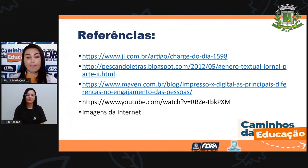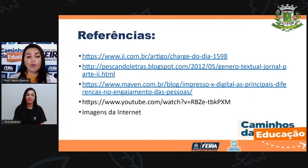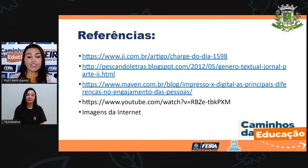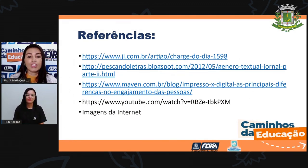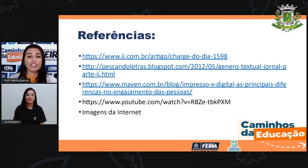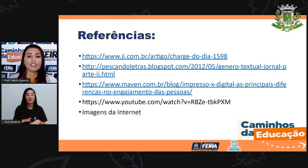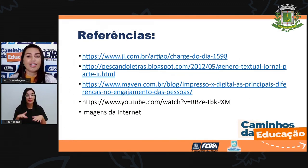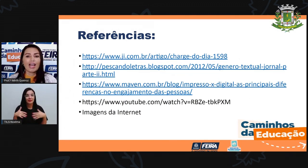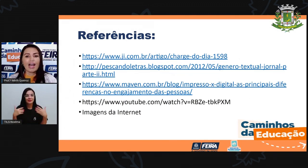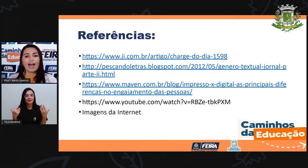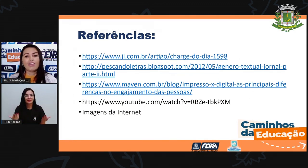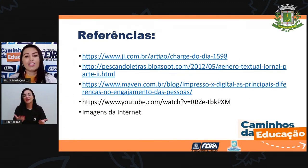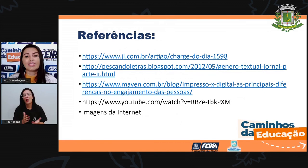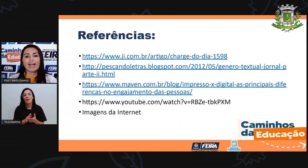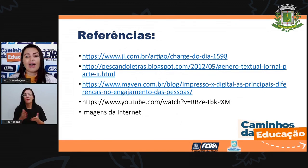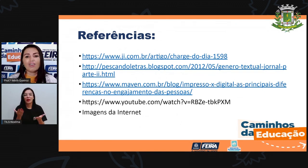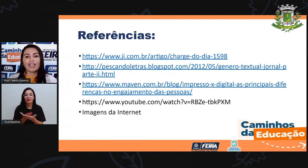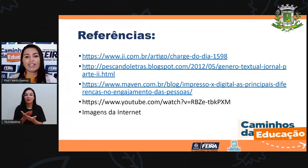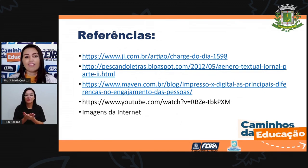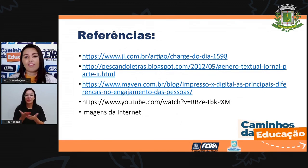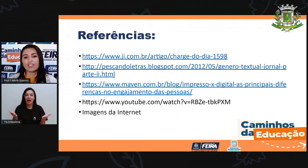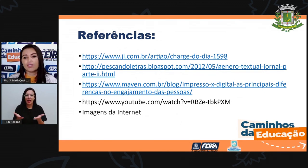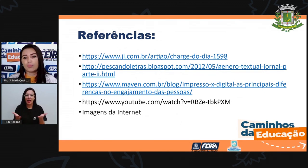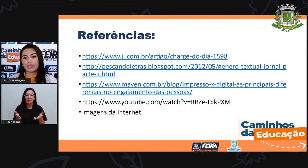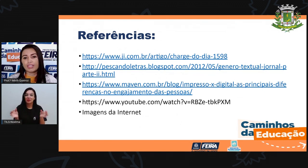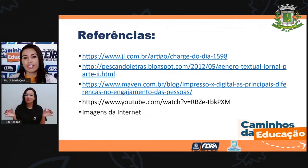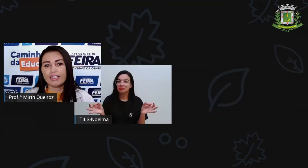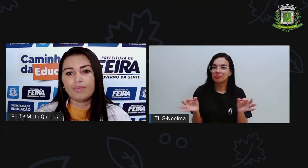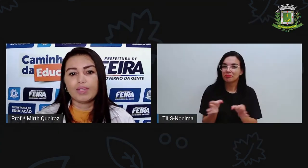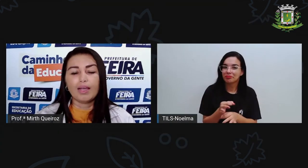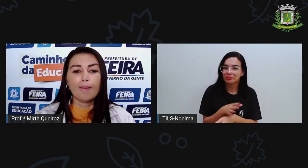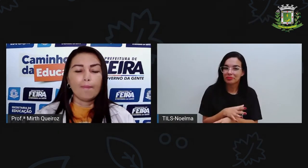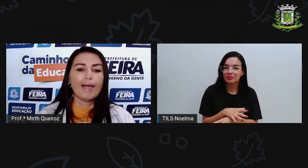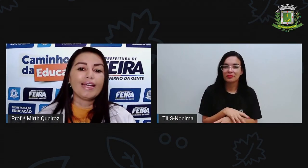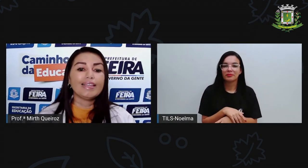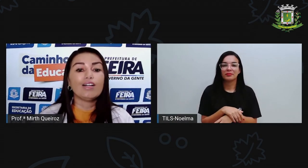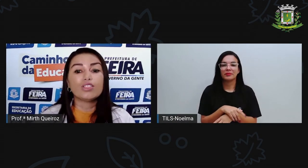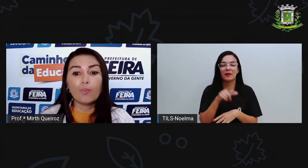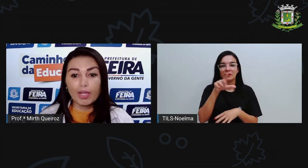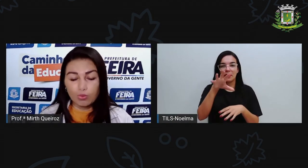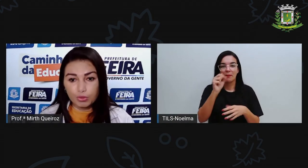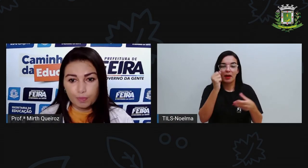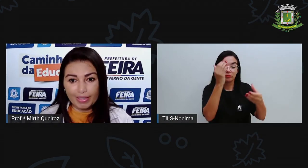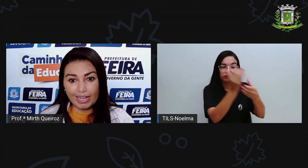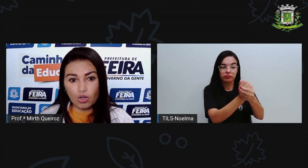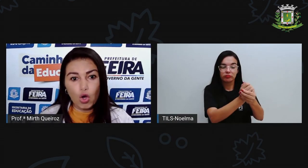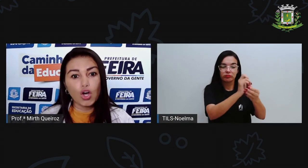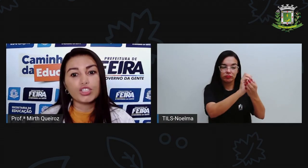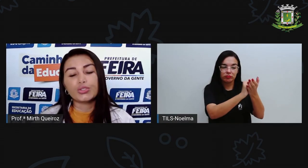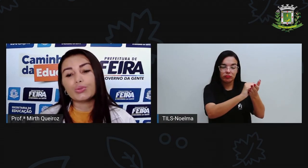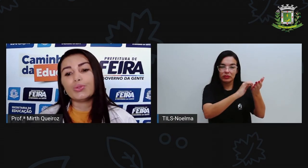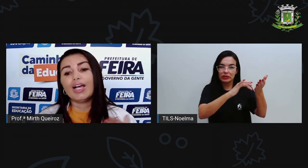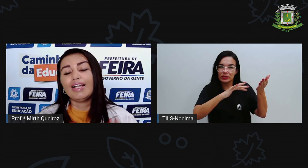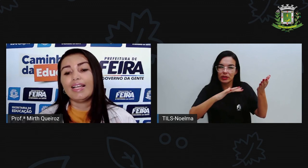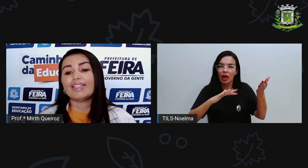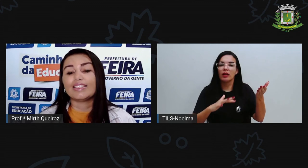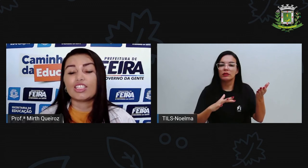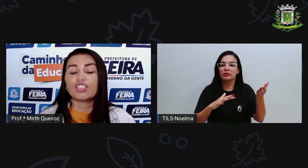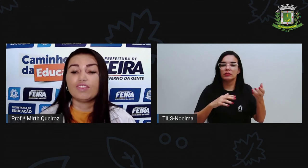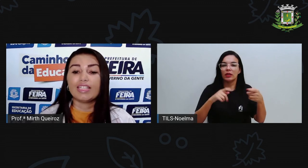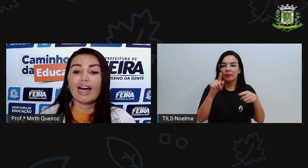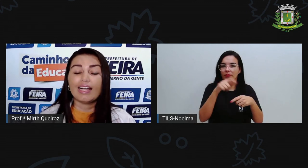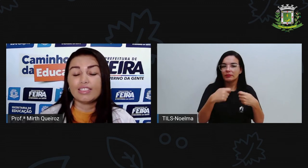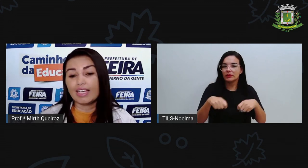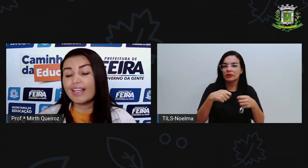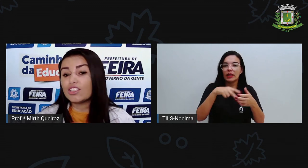Bom, gente, a nossa aula ela vai ficando por aqui, peguem lá o seu percurso pedagógico, leiam as